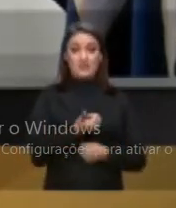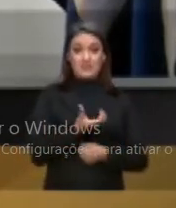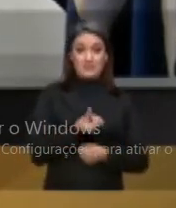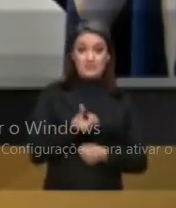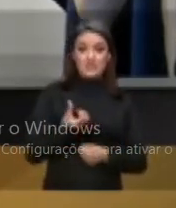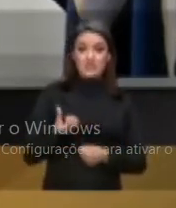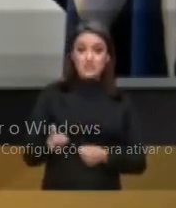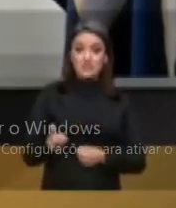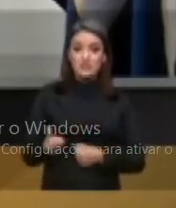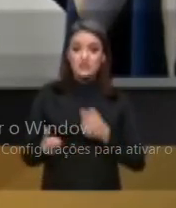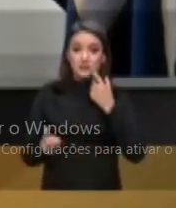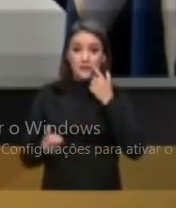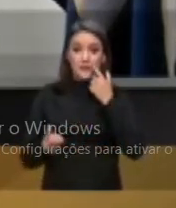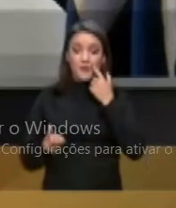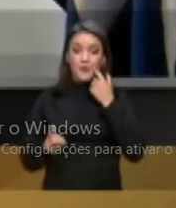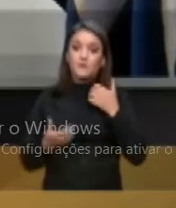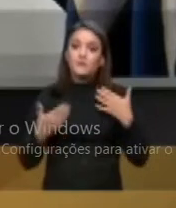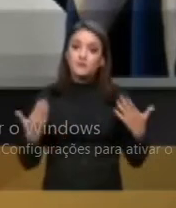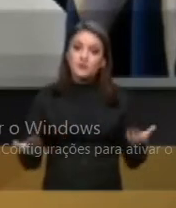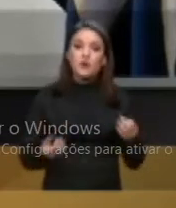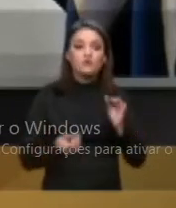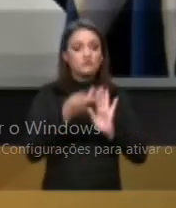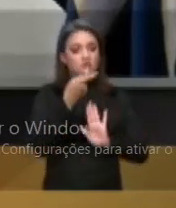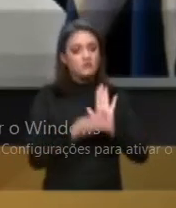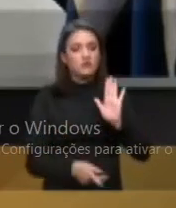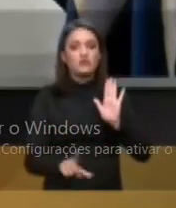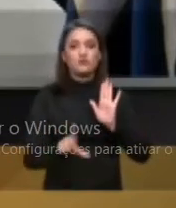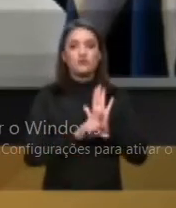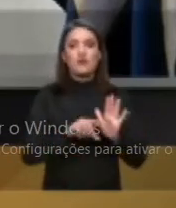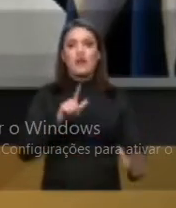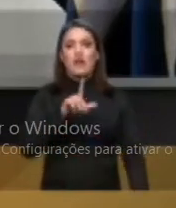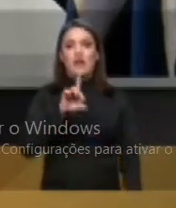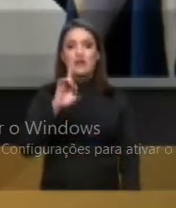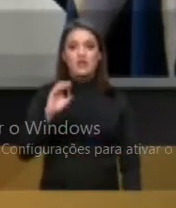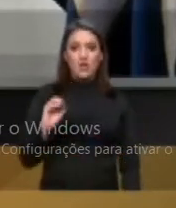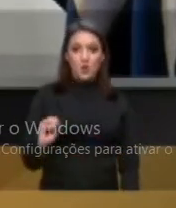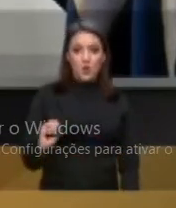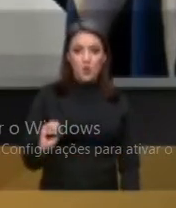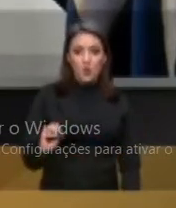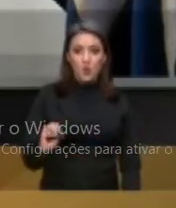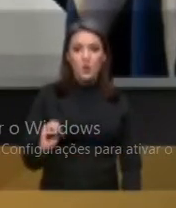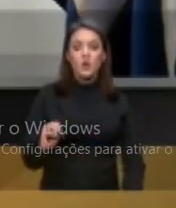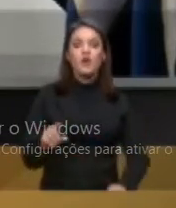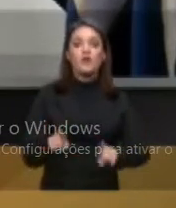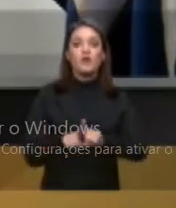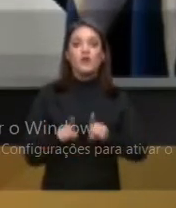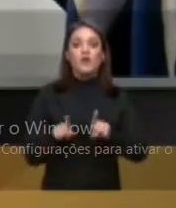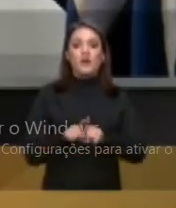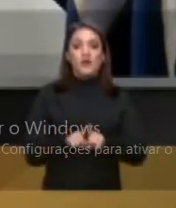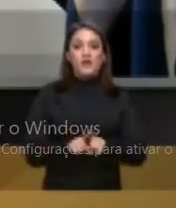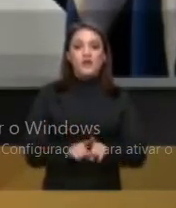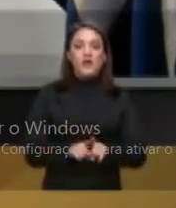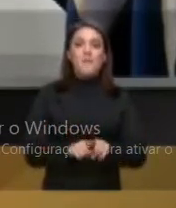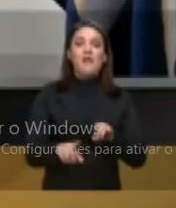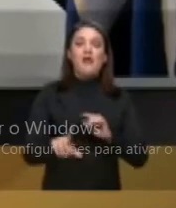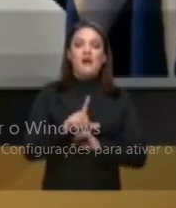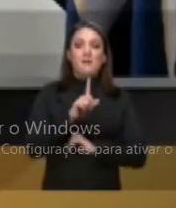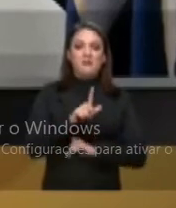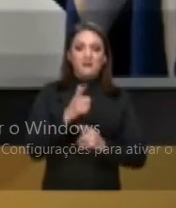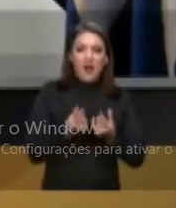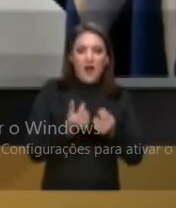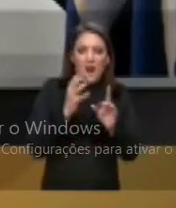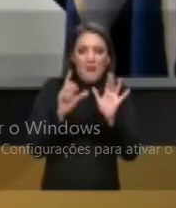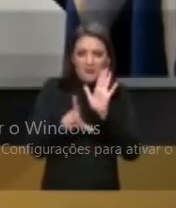seu artigo 166, ou seja, exatamente os projetos de lei de diretrizes orçamentárias e da